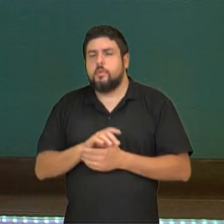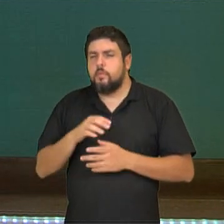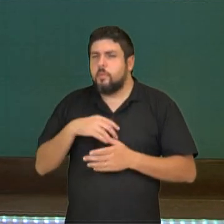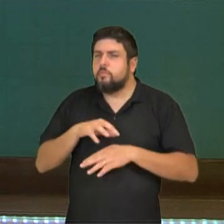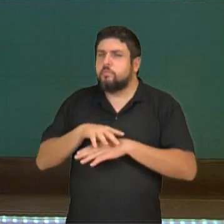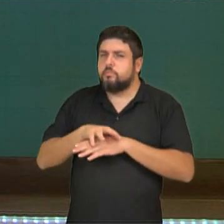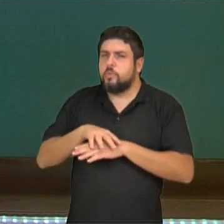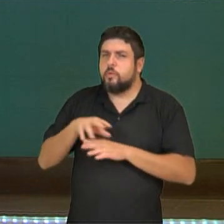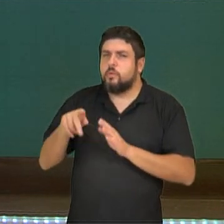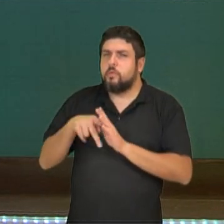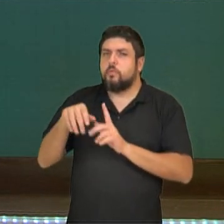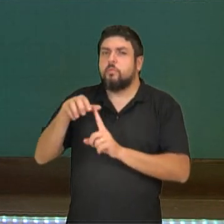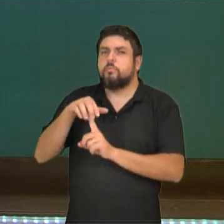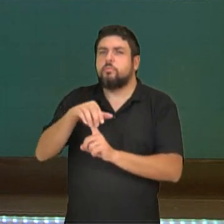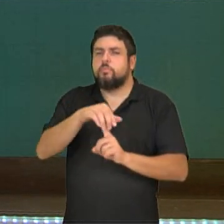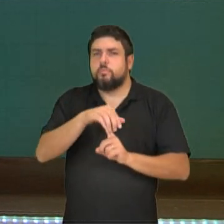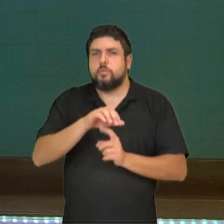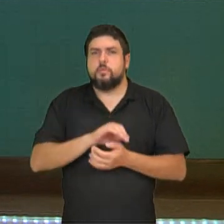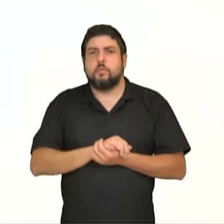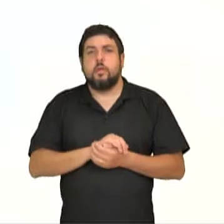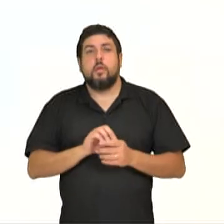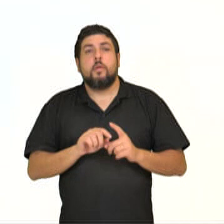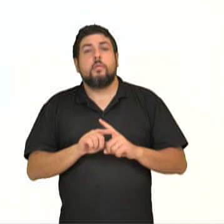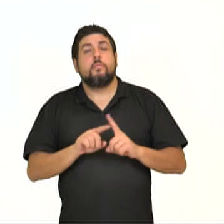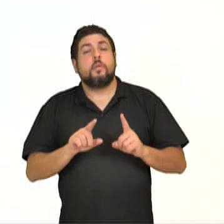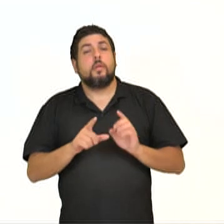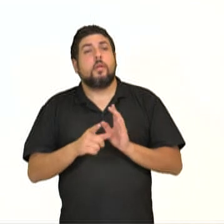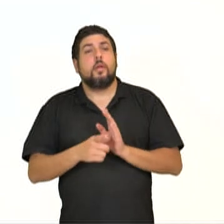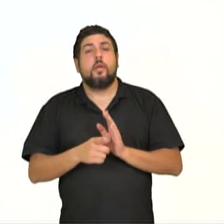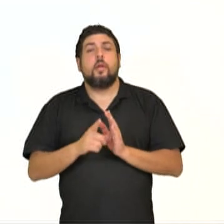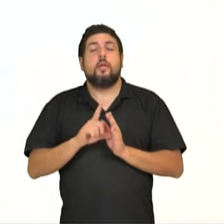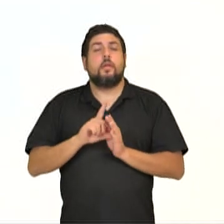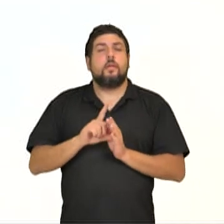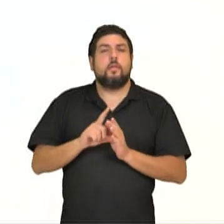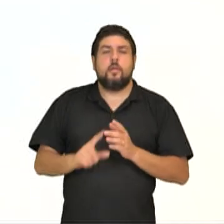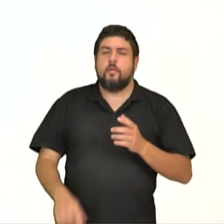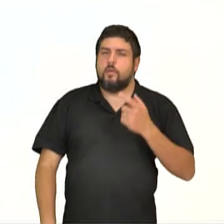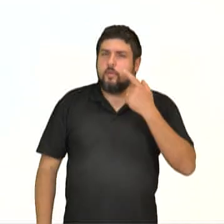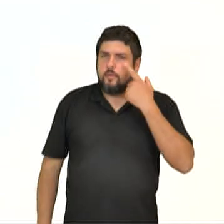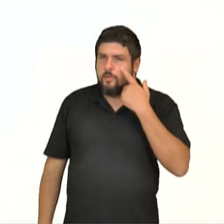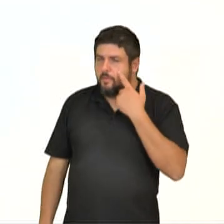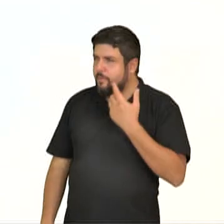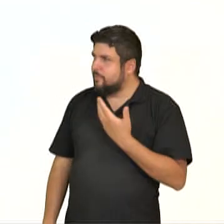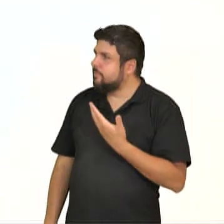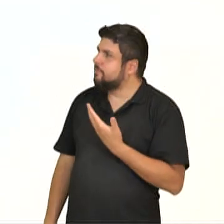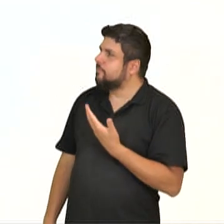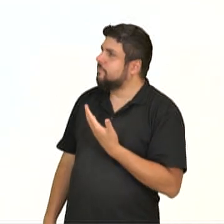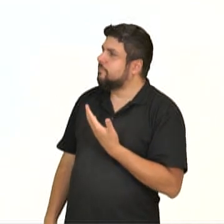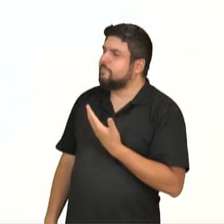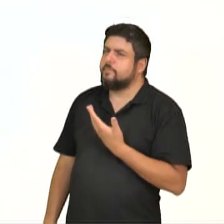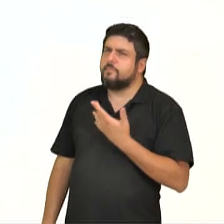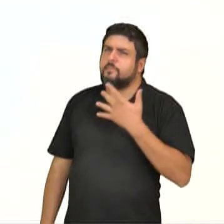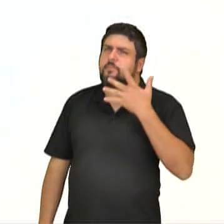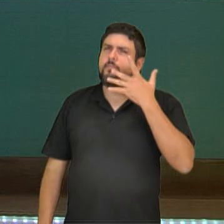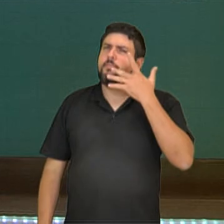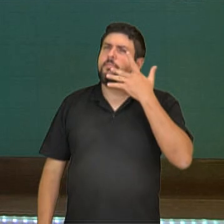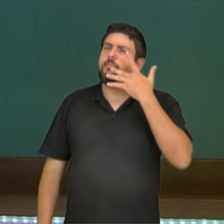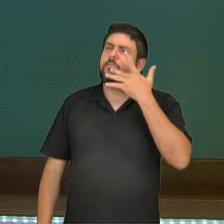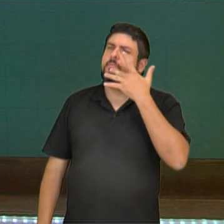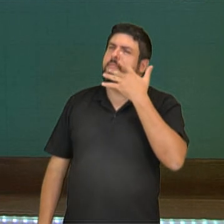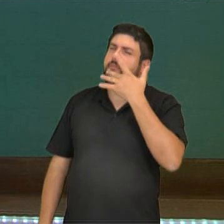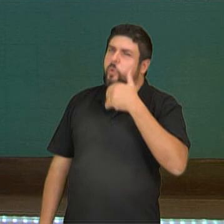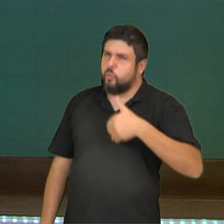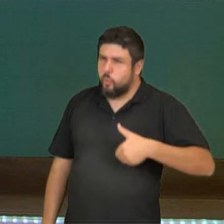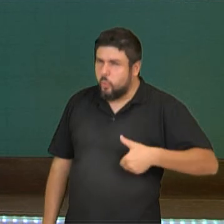por fungos. Mas antes, a gente vai falar sobre essa imagem aqui. Abriu o apetite, deu uma